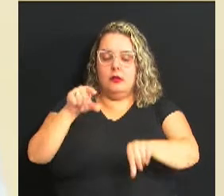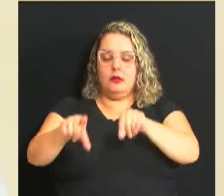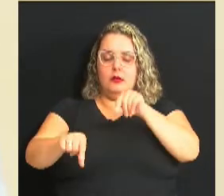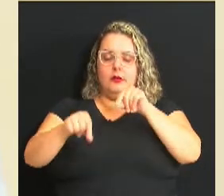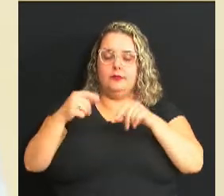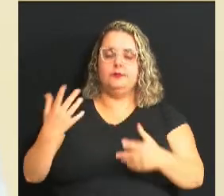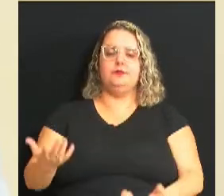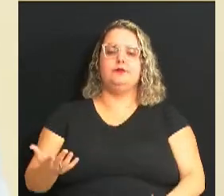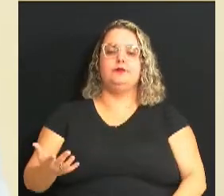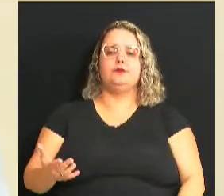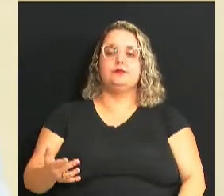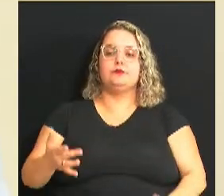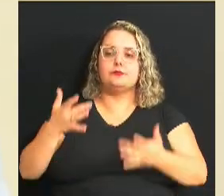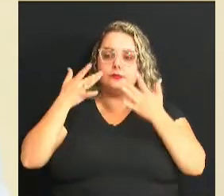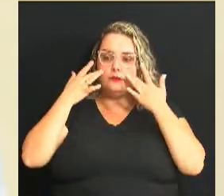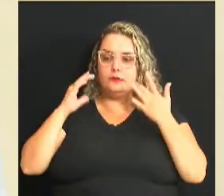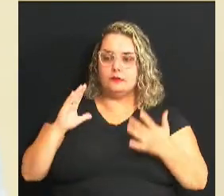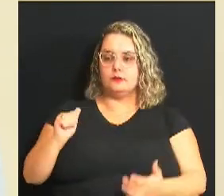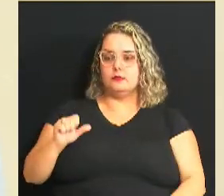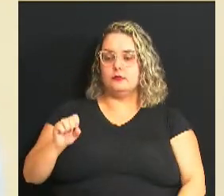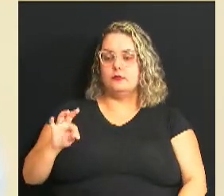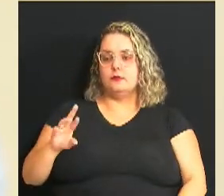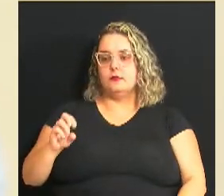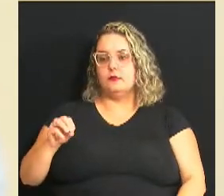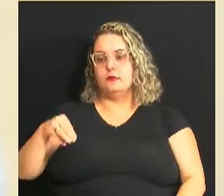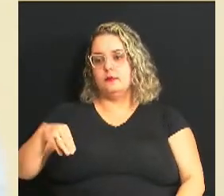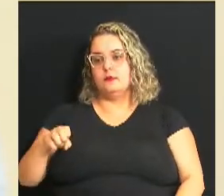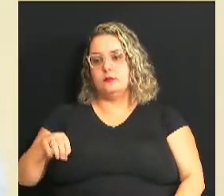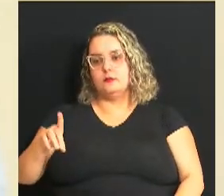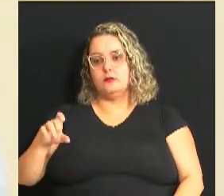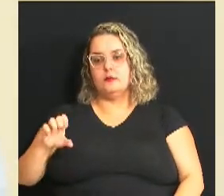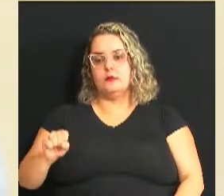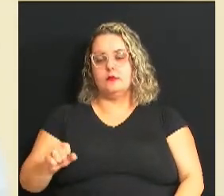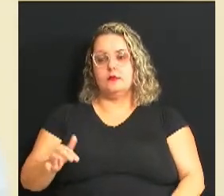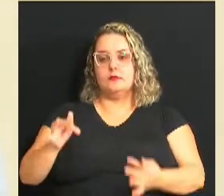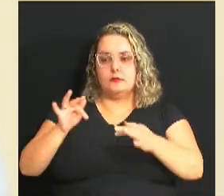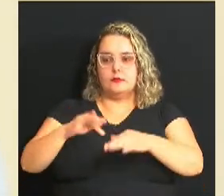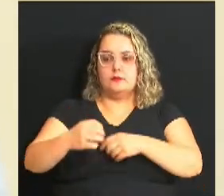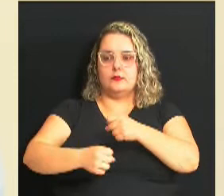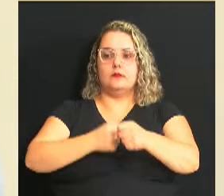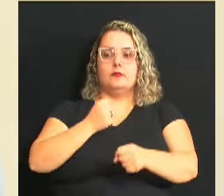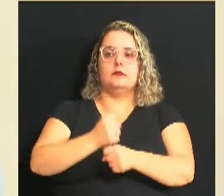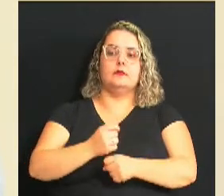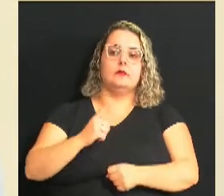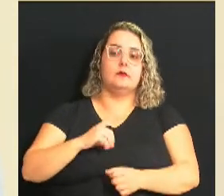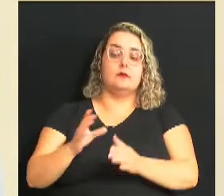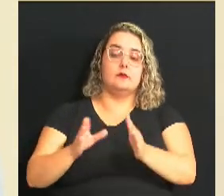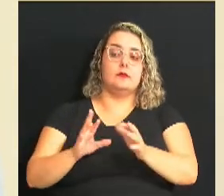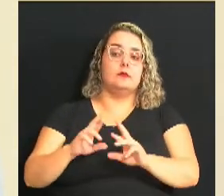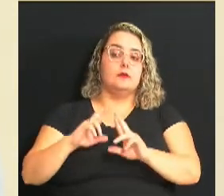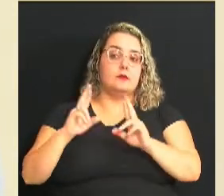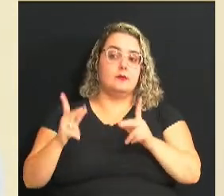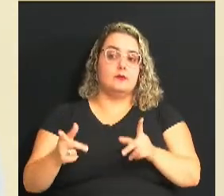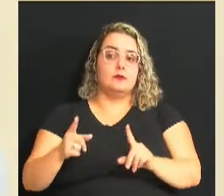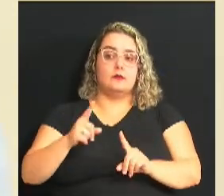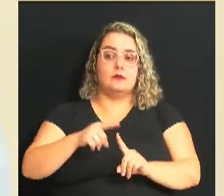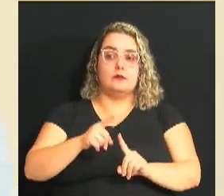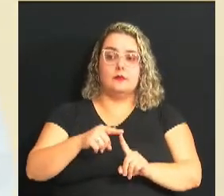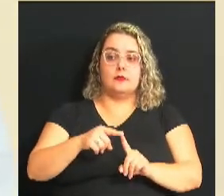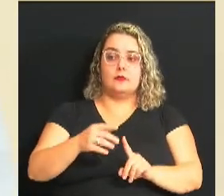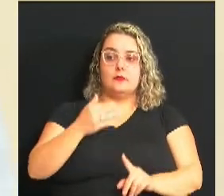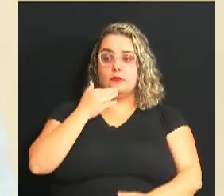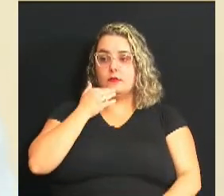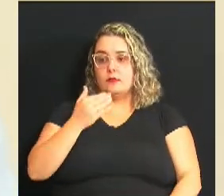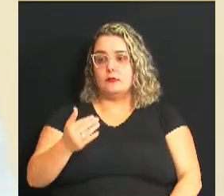Municipal Castro Mendes. No final do ano, a gente tem uma situação excepcional, que é um tipo de demanda que não